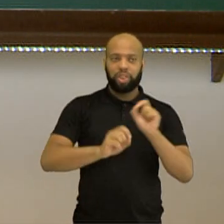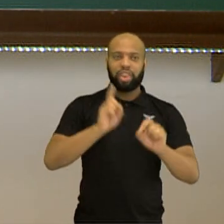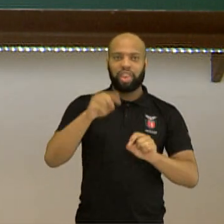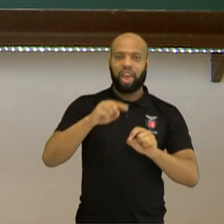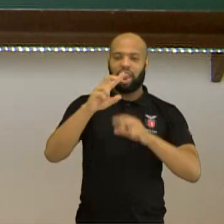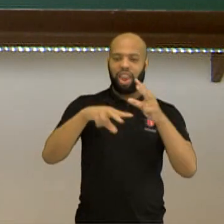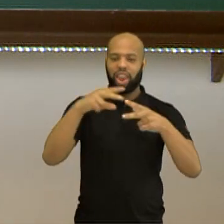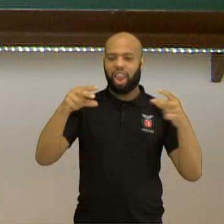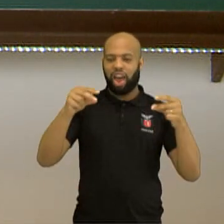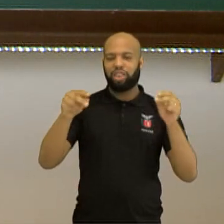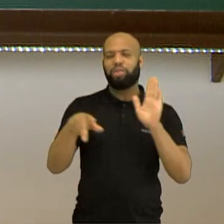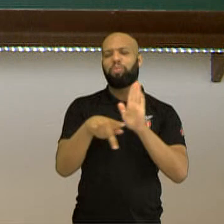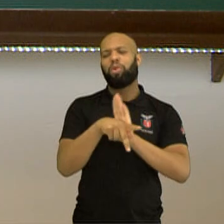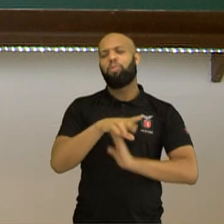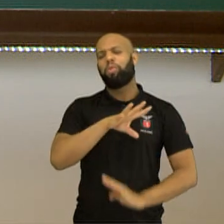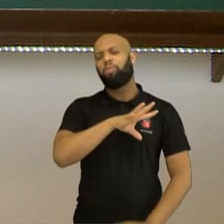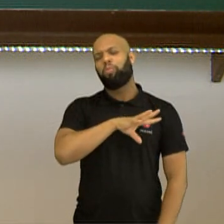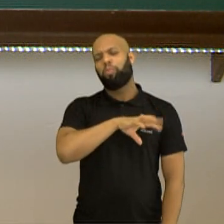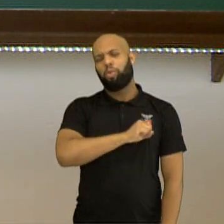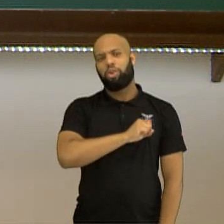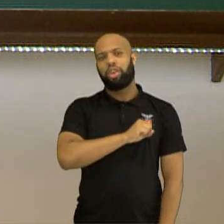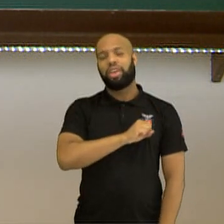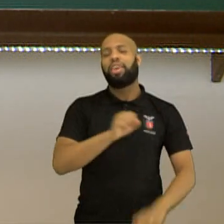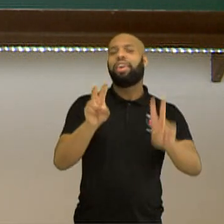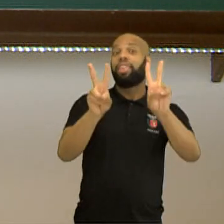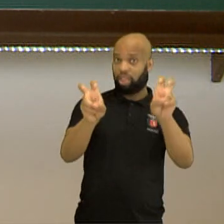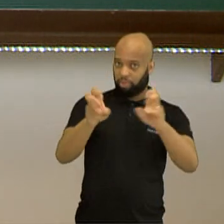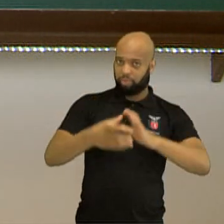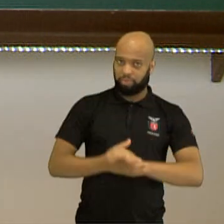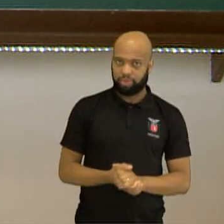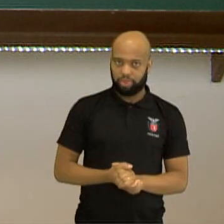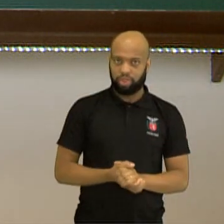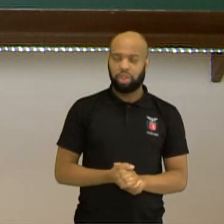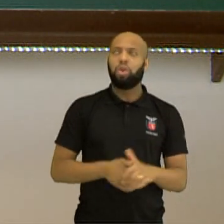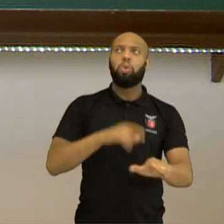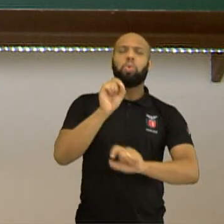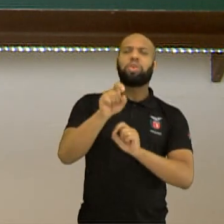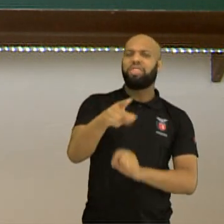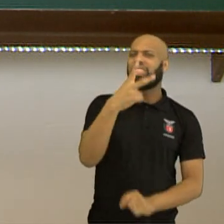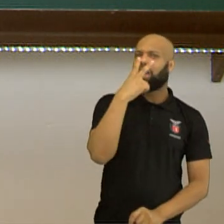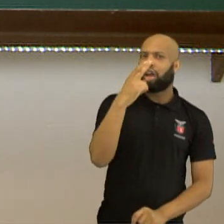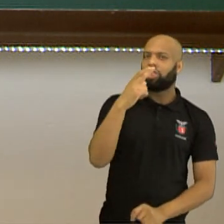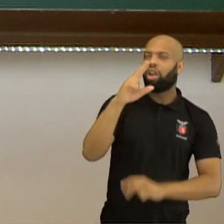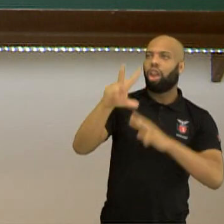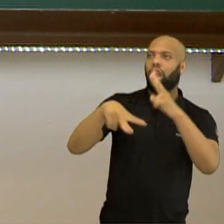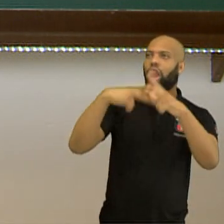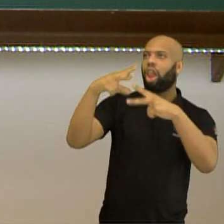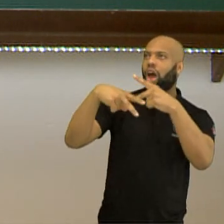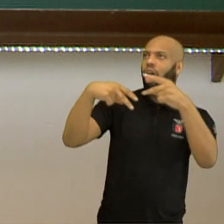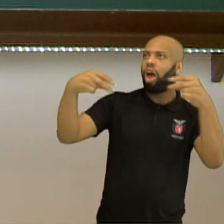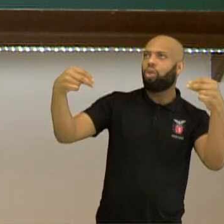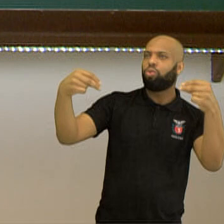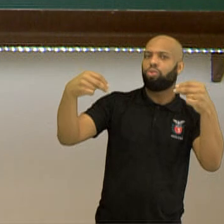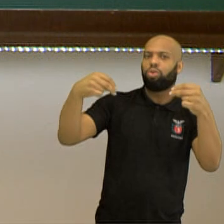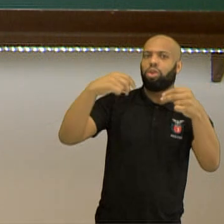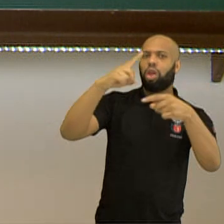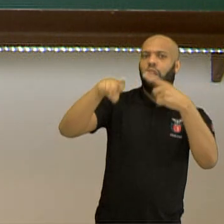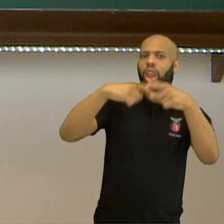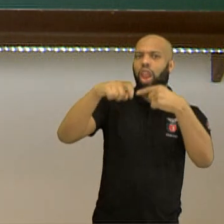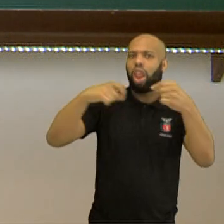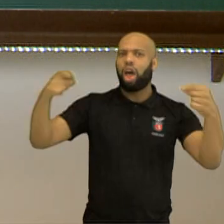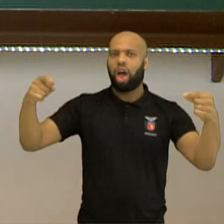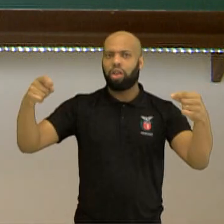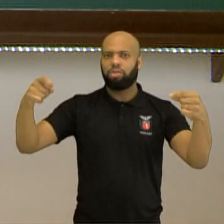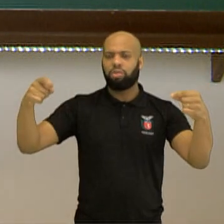amor. Com esse título, quais as hipóteses que você pode levantar? O que será